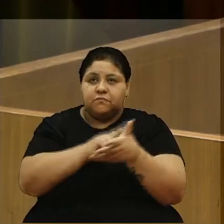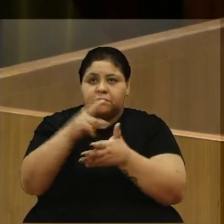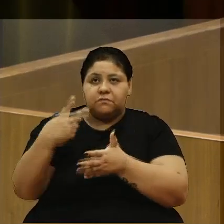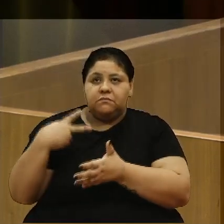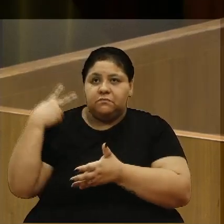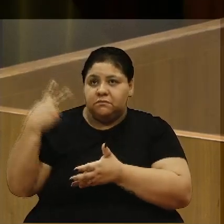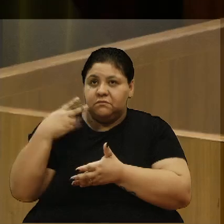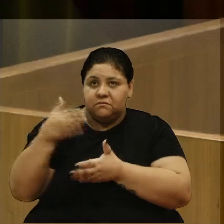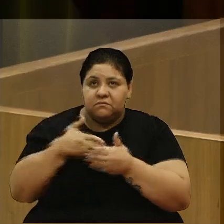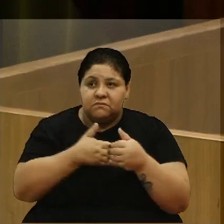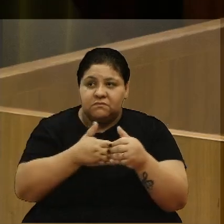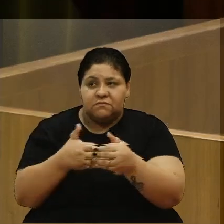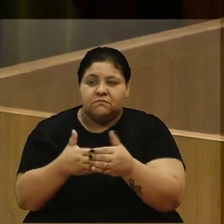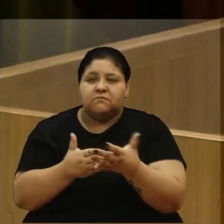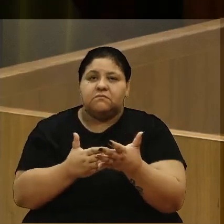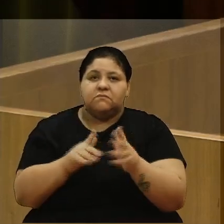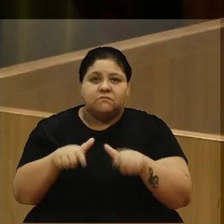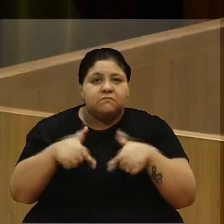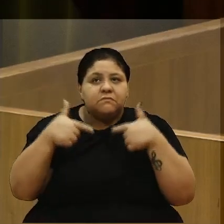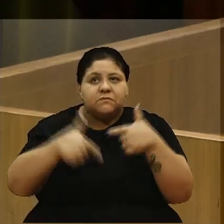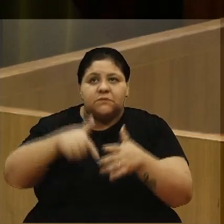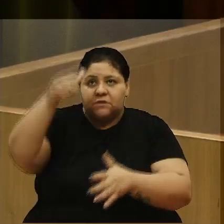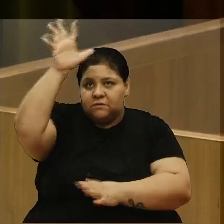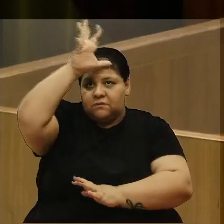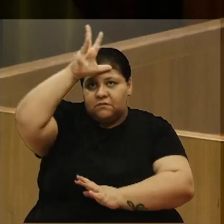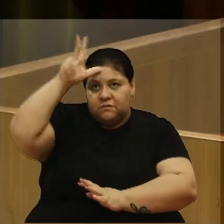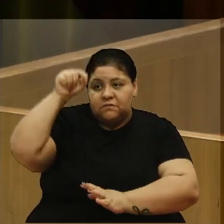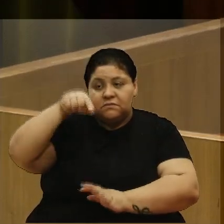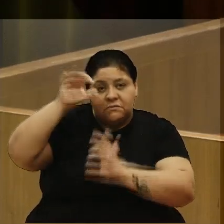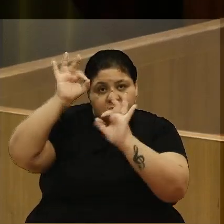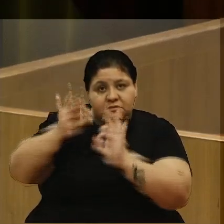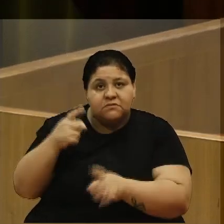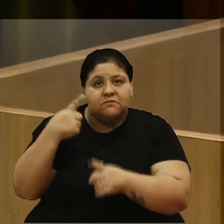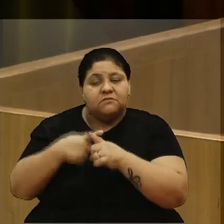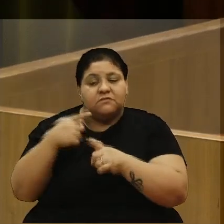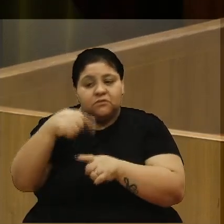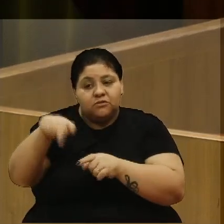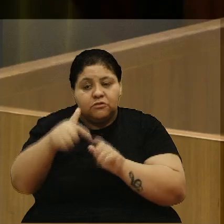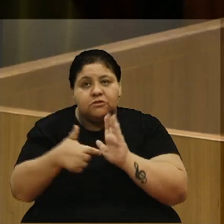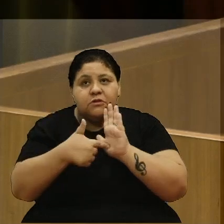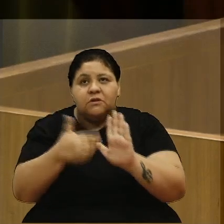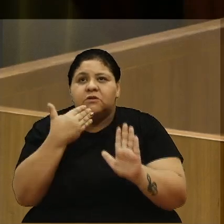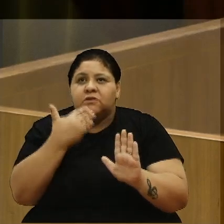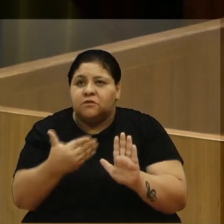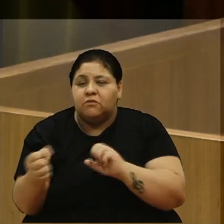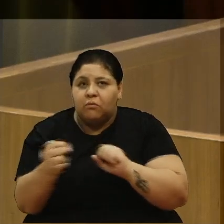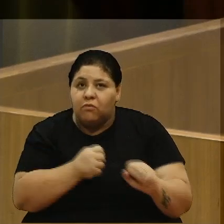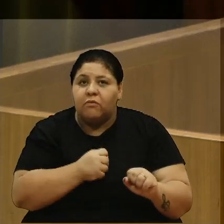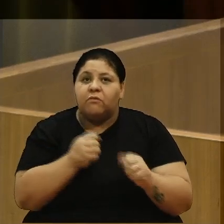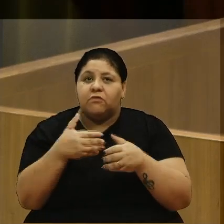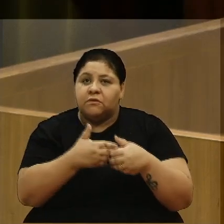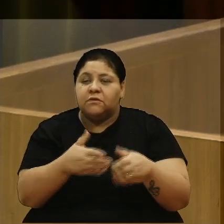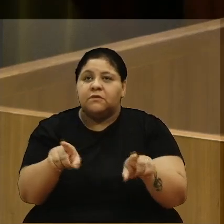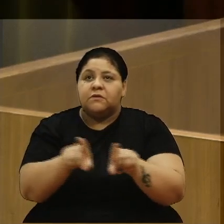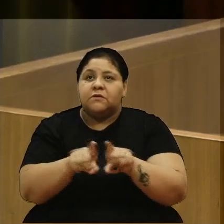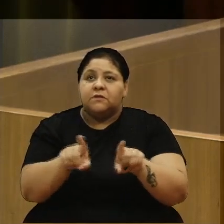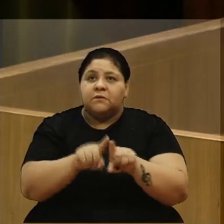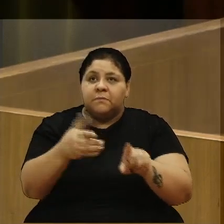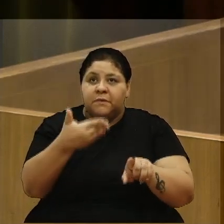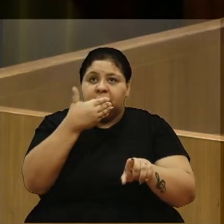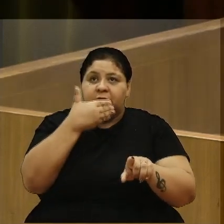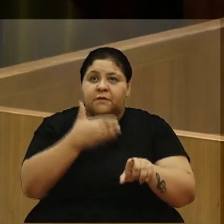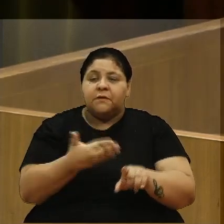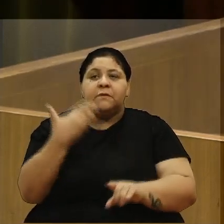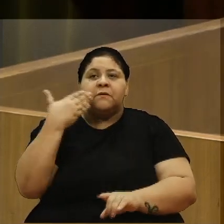vereadores acompanham as ações do município, e isso é justo, porque é o nosso trabalho. Eu pedi para que nós pudéssemos acompanhar pela frente parlamentar,